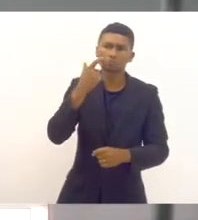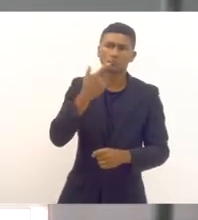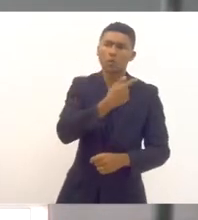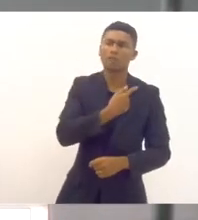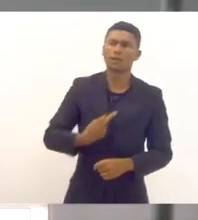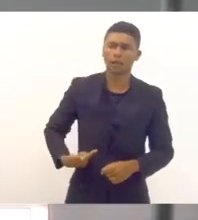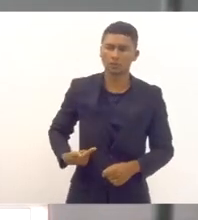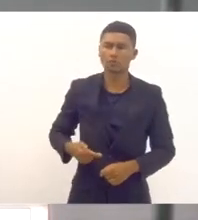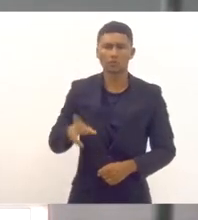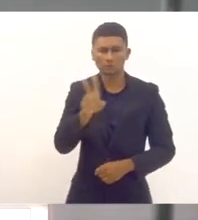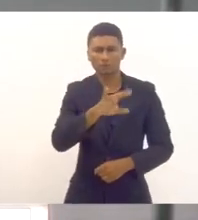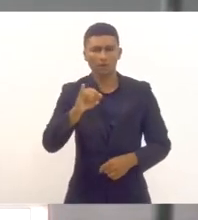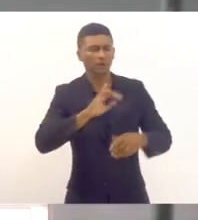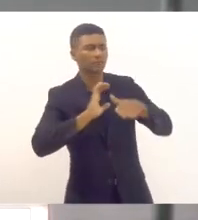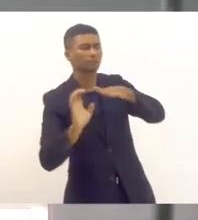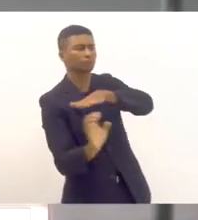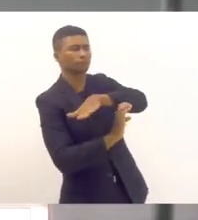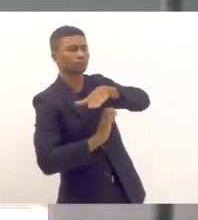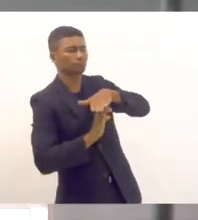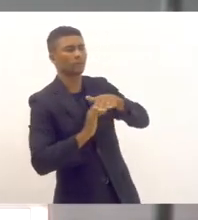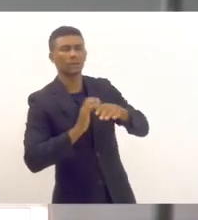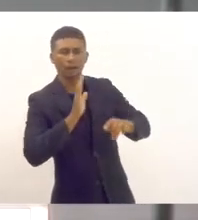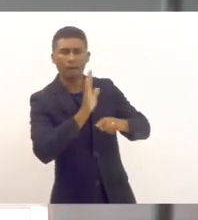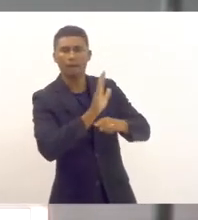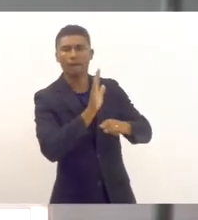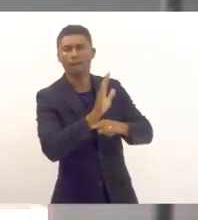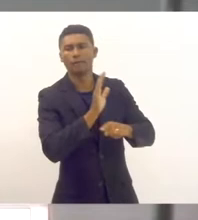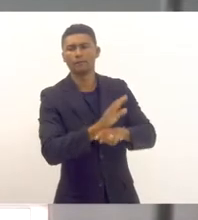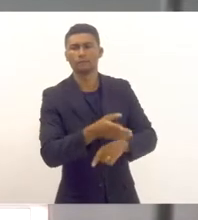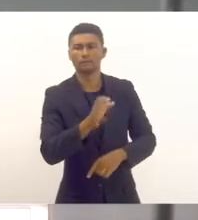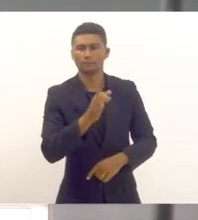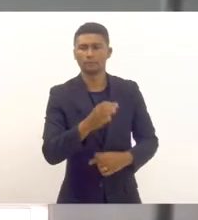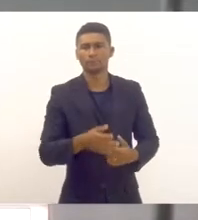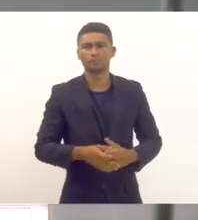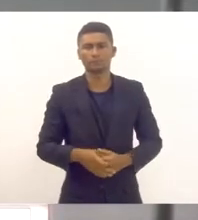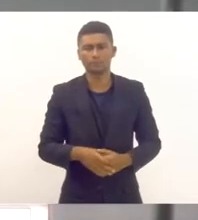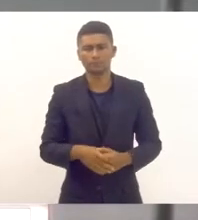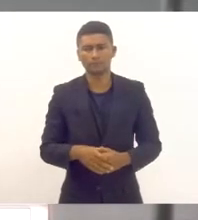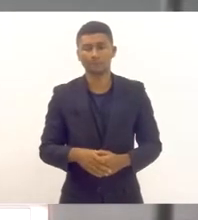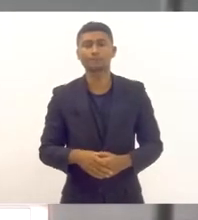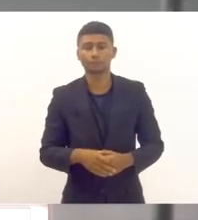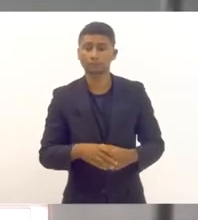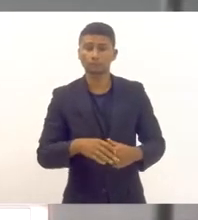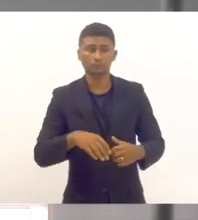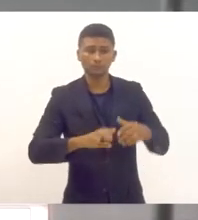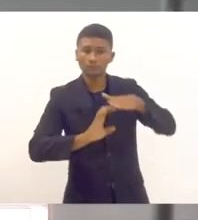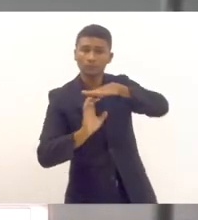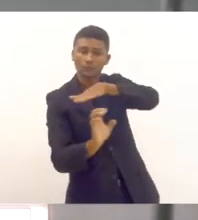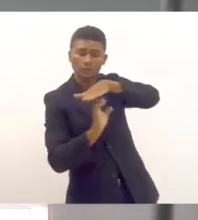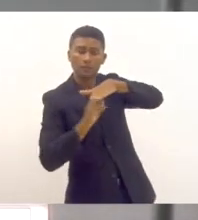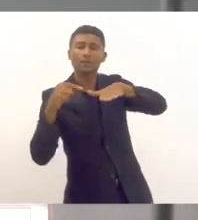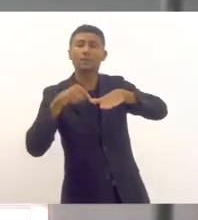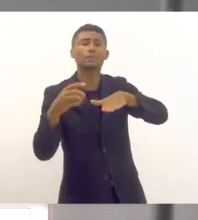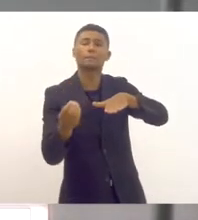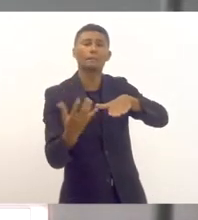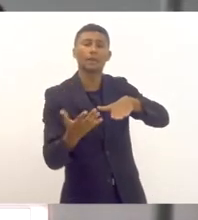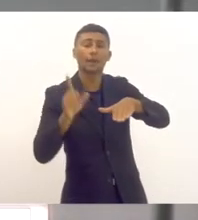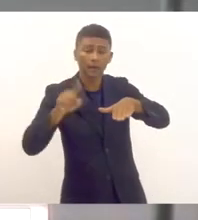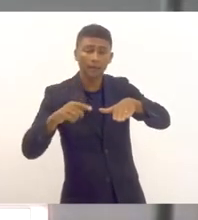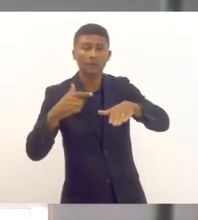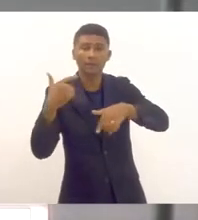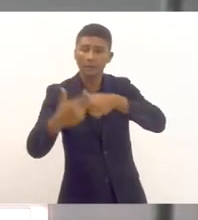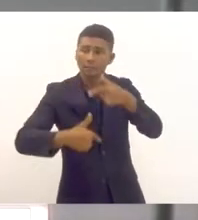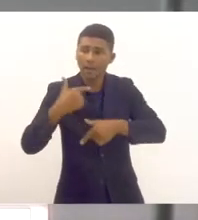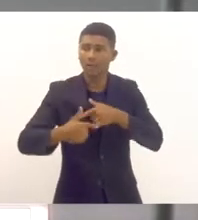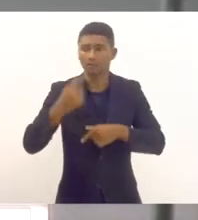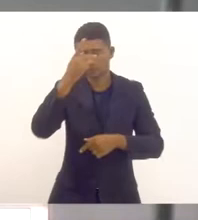empresário, mas o empresário é reflexo de tudo. O empresário é reflexo do emprego. E o desemprego é reflexo